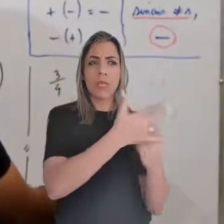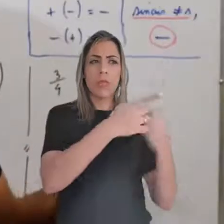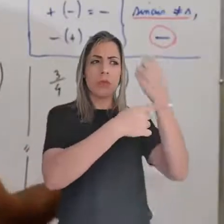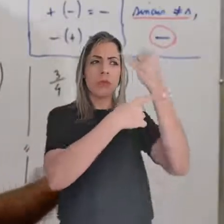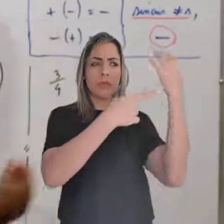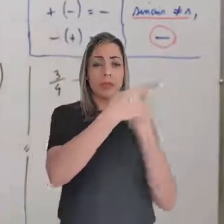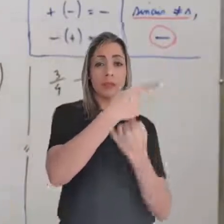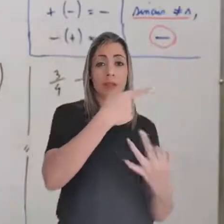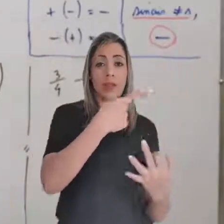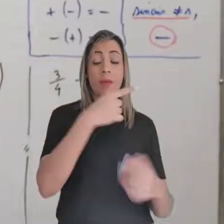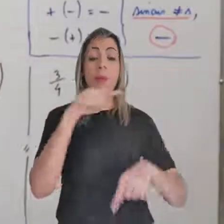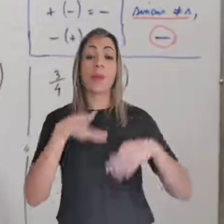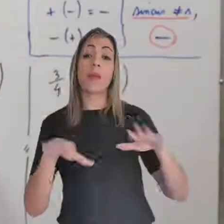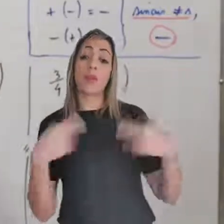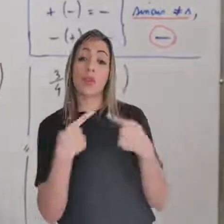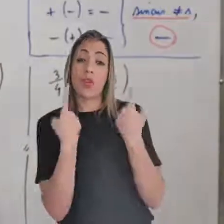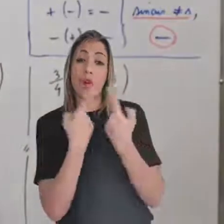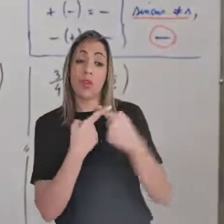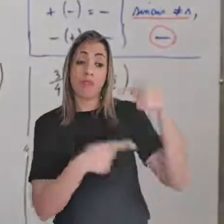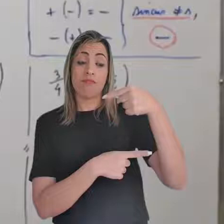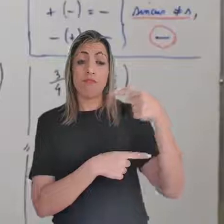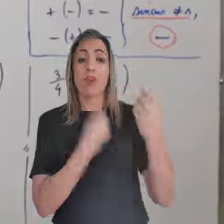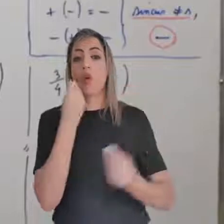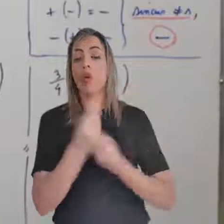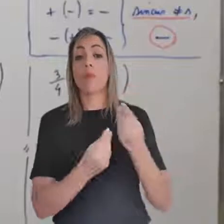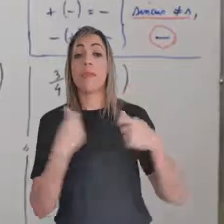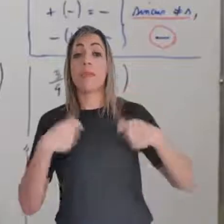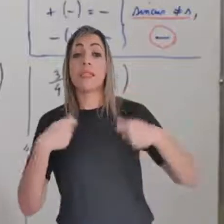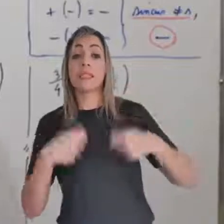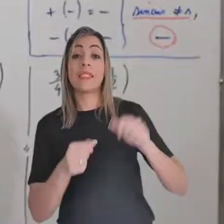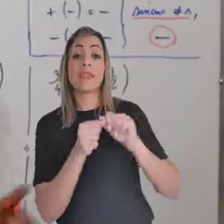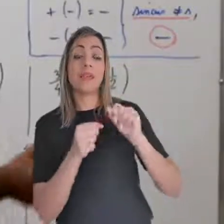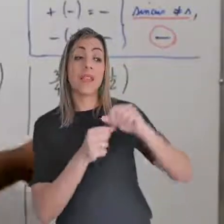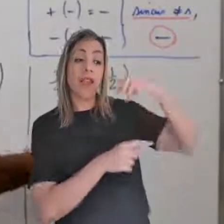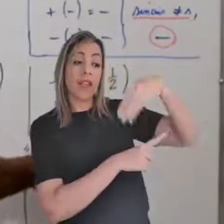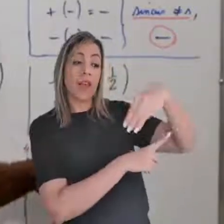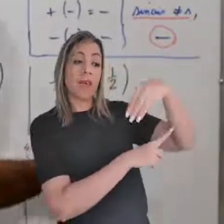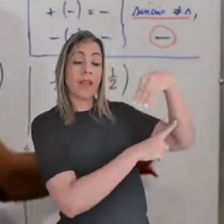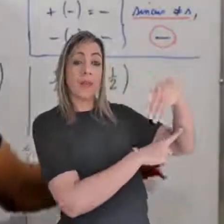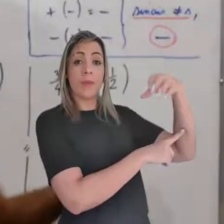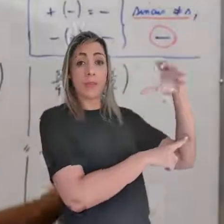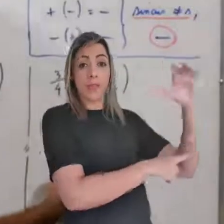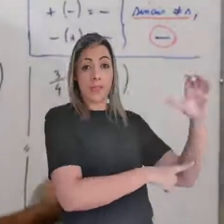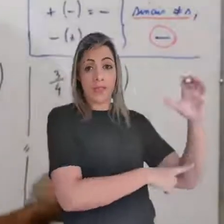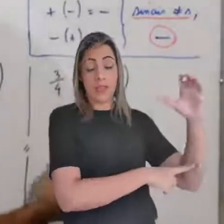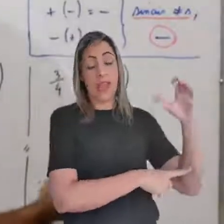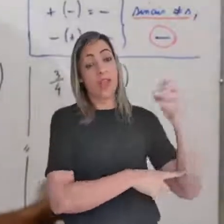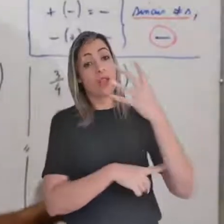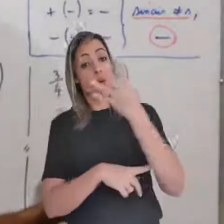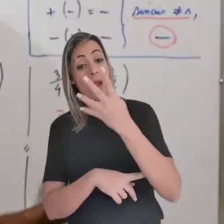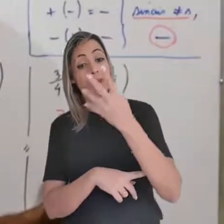frações. E para subtrairmos frações, você já sabe, nós temos que tirar o MMC entre 4 e 2.